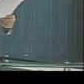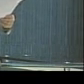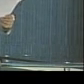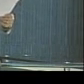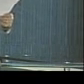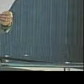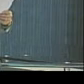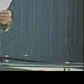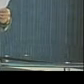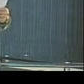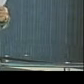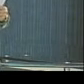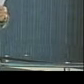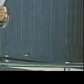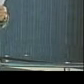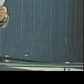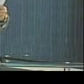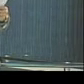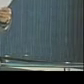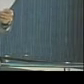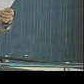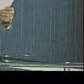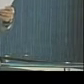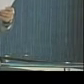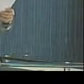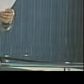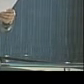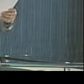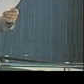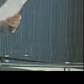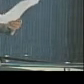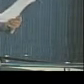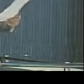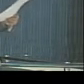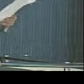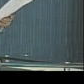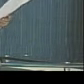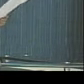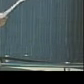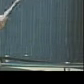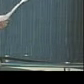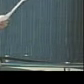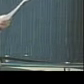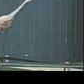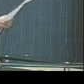mais recursos somarão para o governo investir no que realmente interessa infraestrutura e Desenvolvimento Social